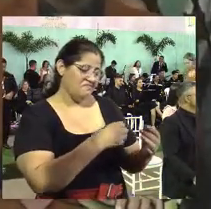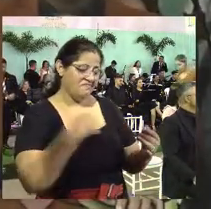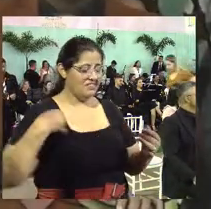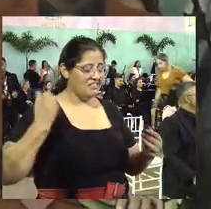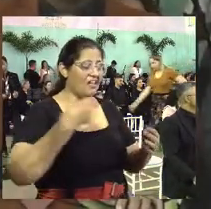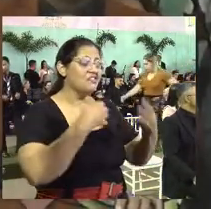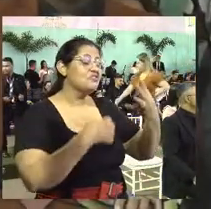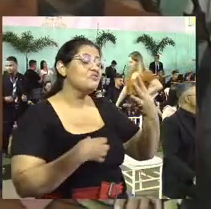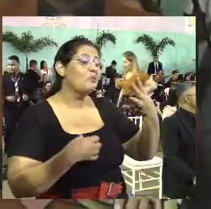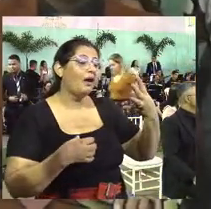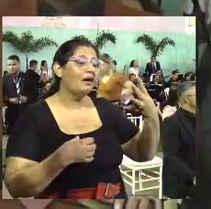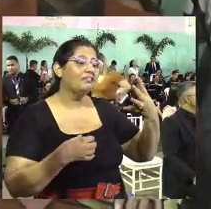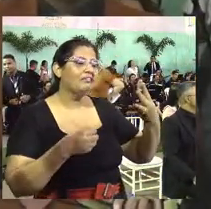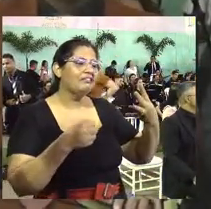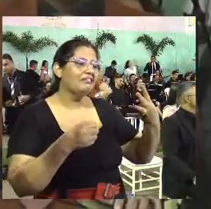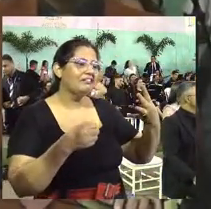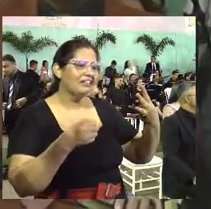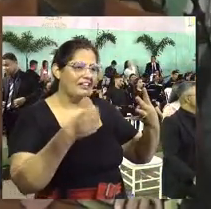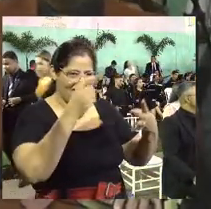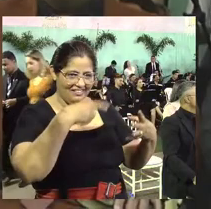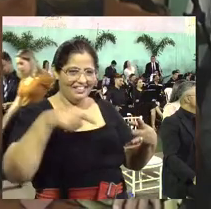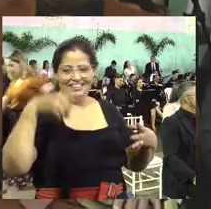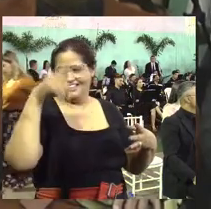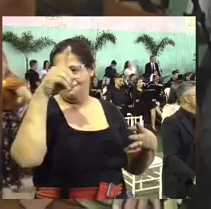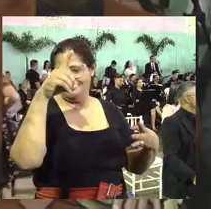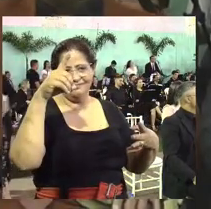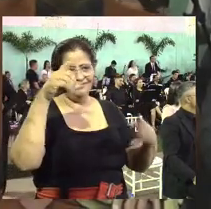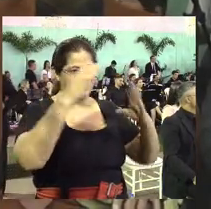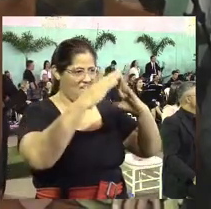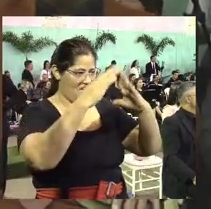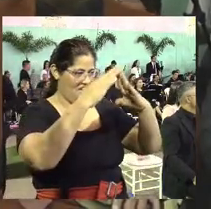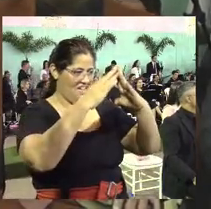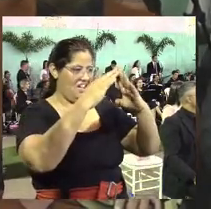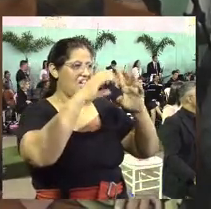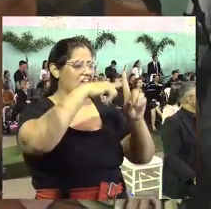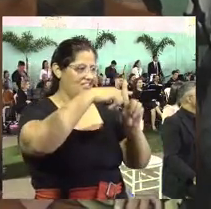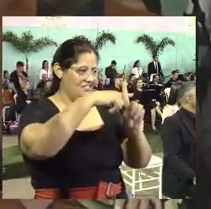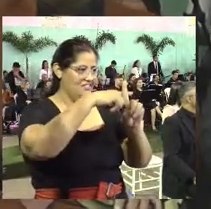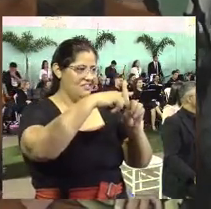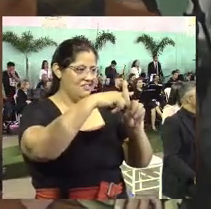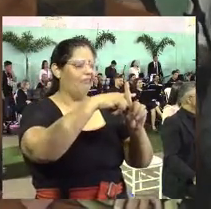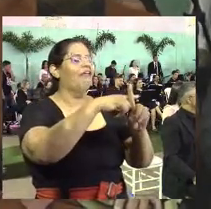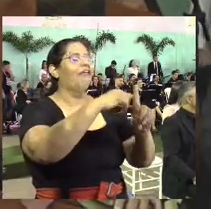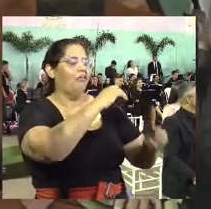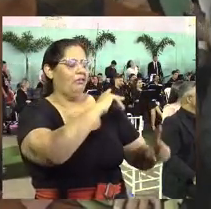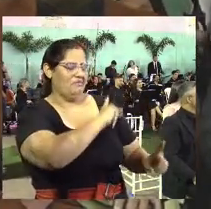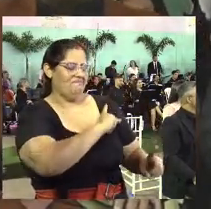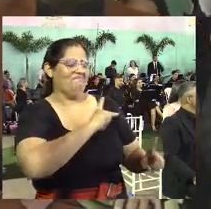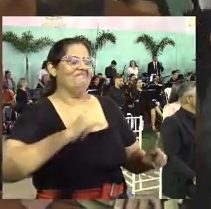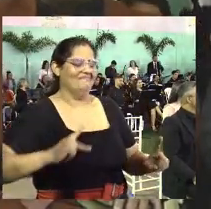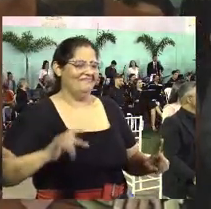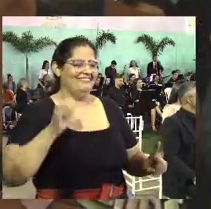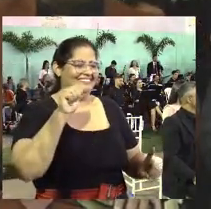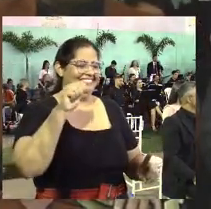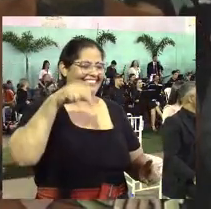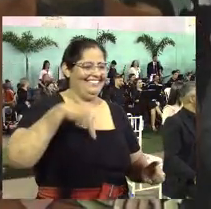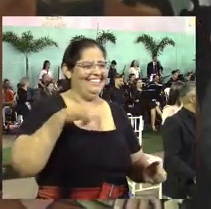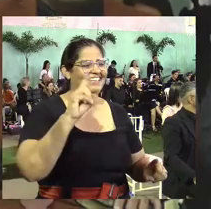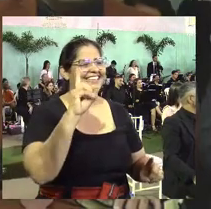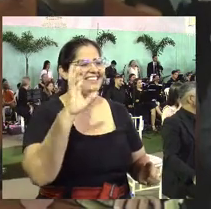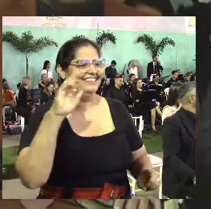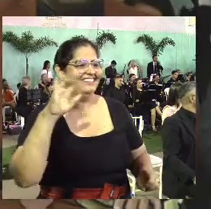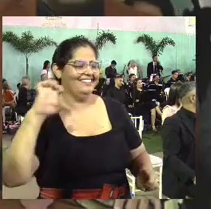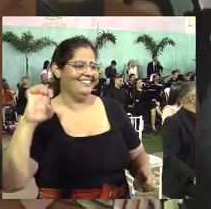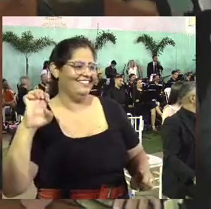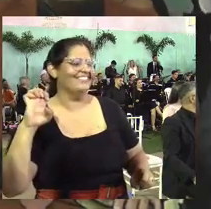a igreja que ele quer ir é para sede ele quer ir para igreja do Pastor André que ele sabe que é lá na